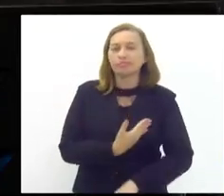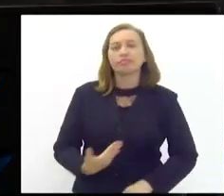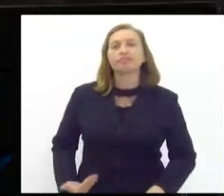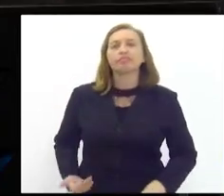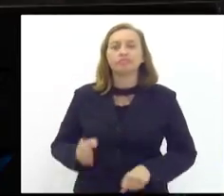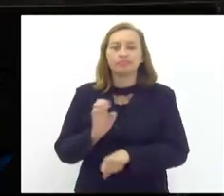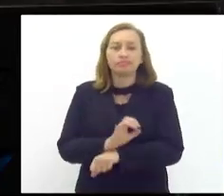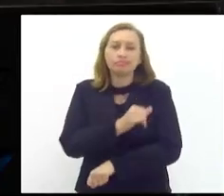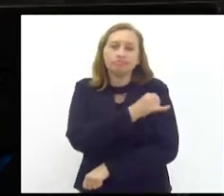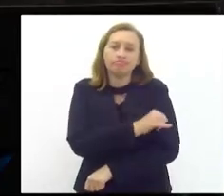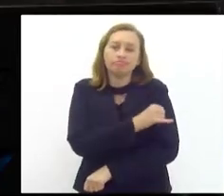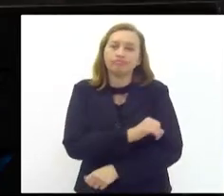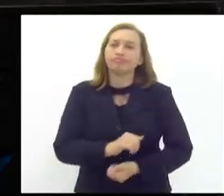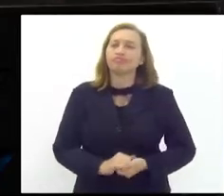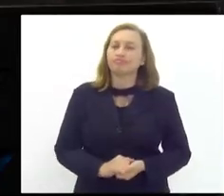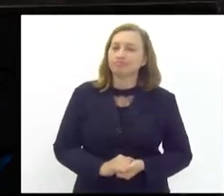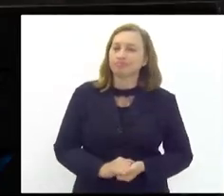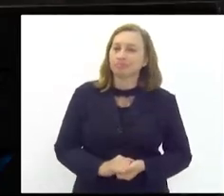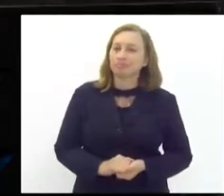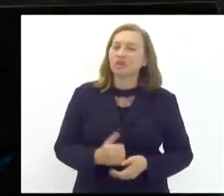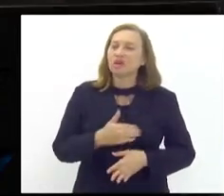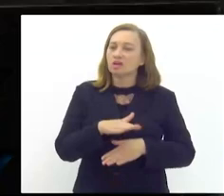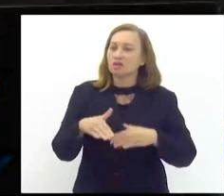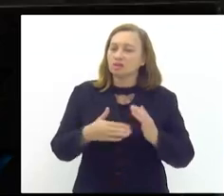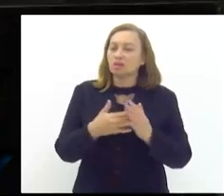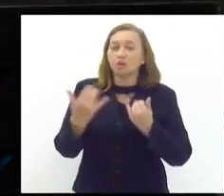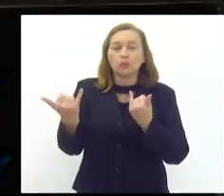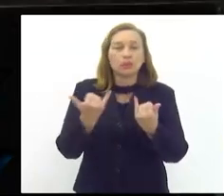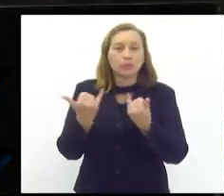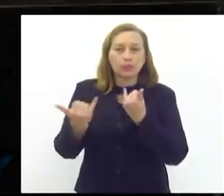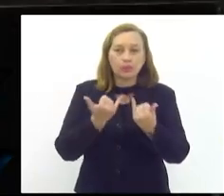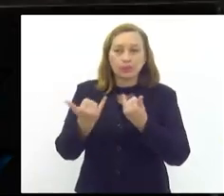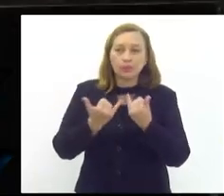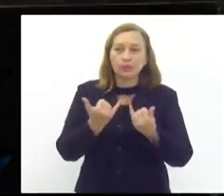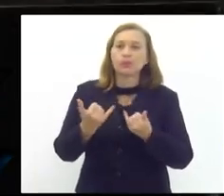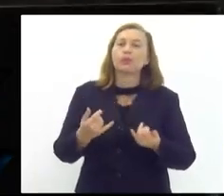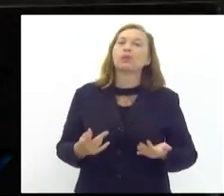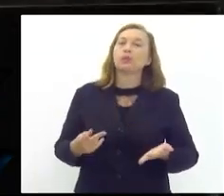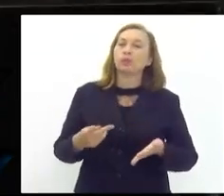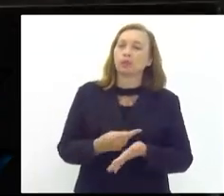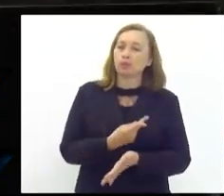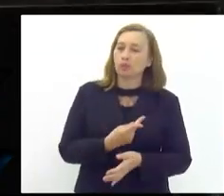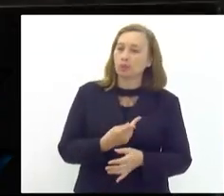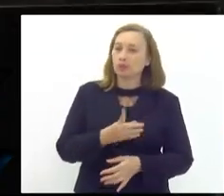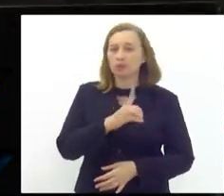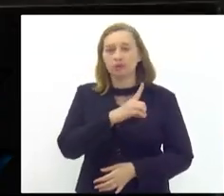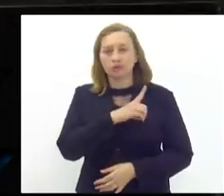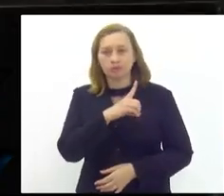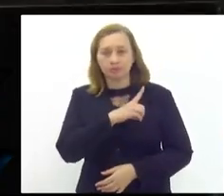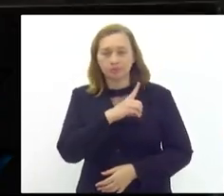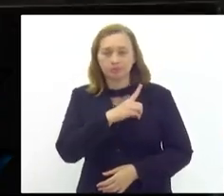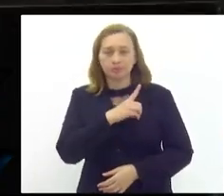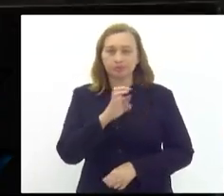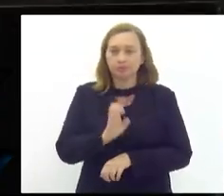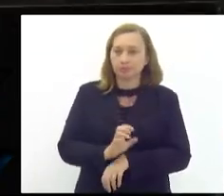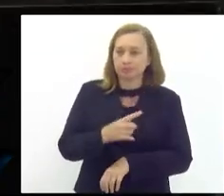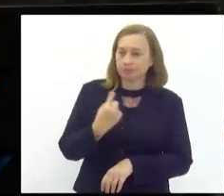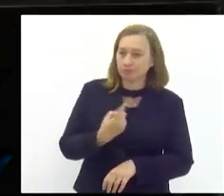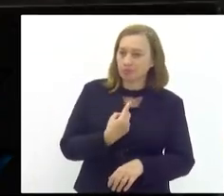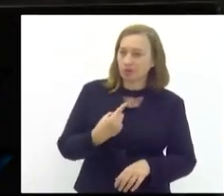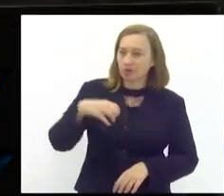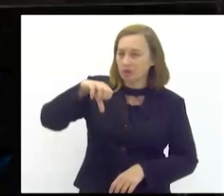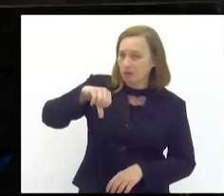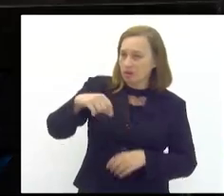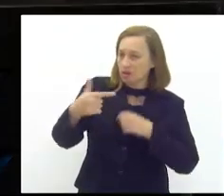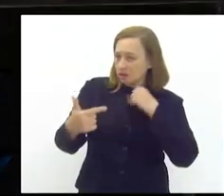e que consolida todos os dados das ocorrências das delegacias do nosso estado dos seus